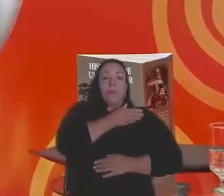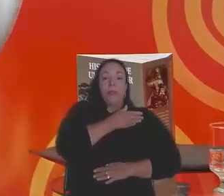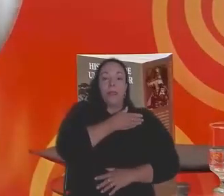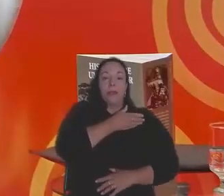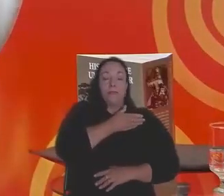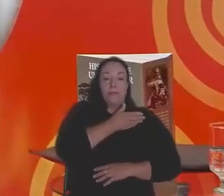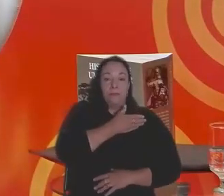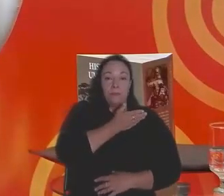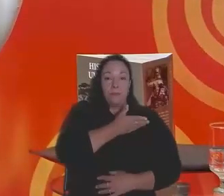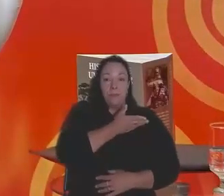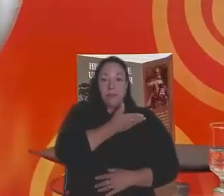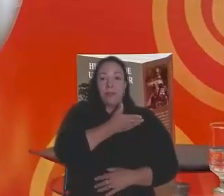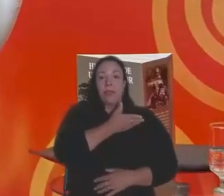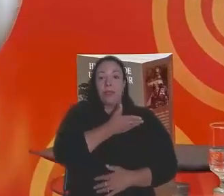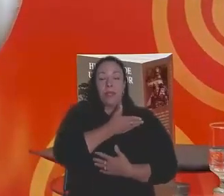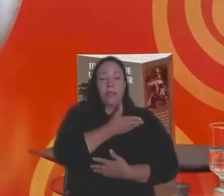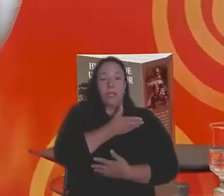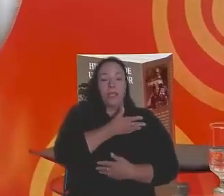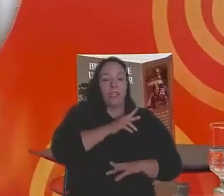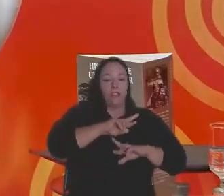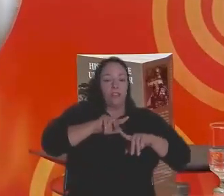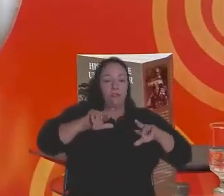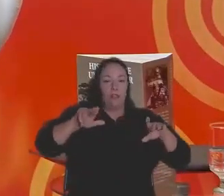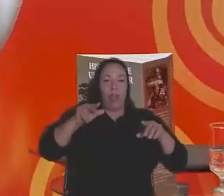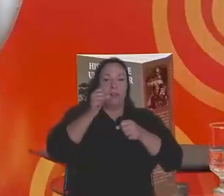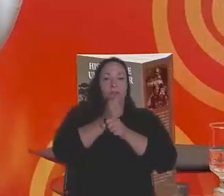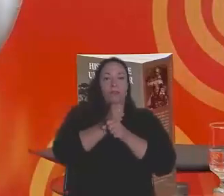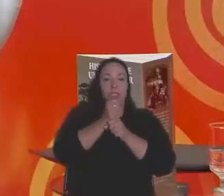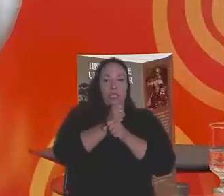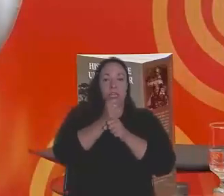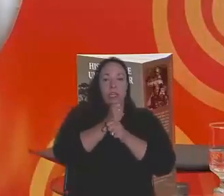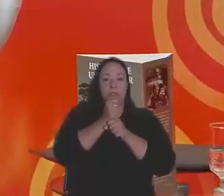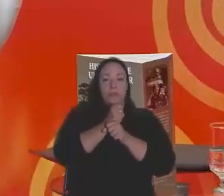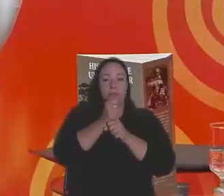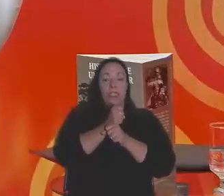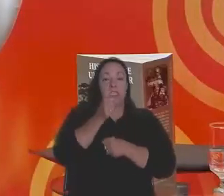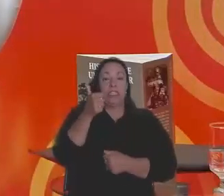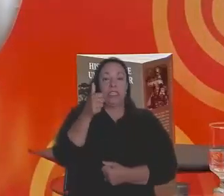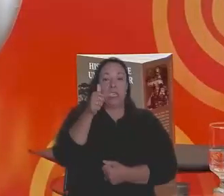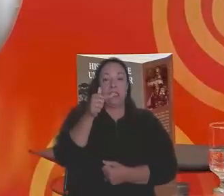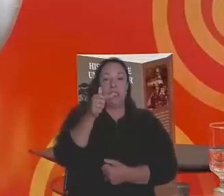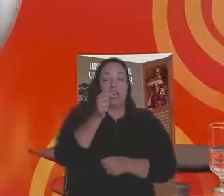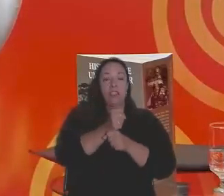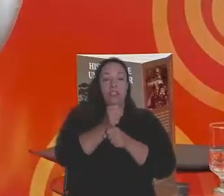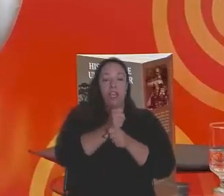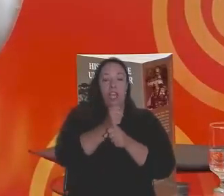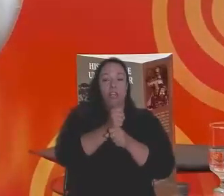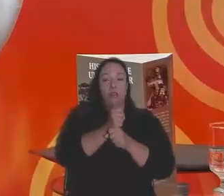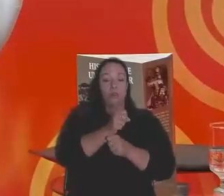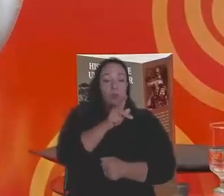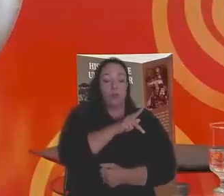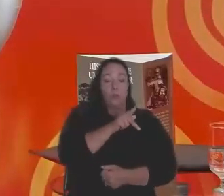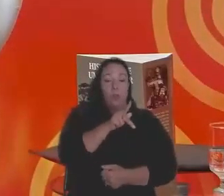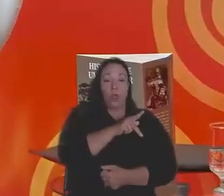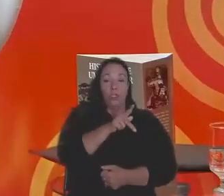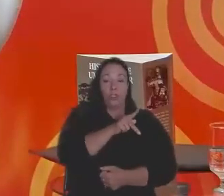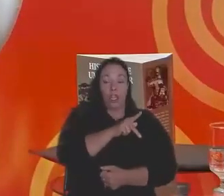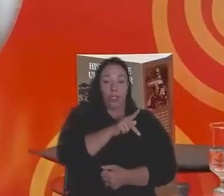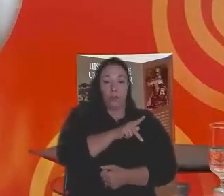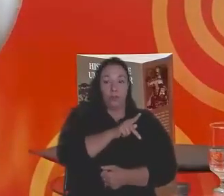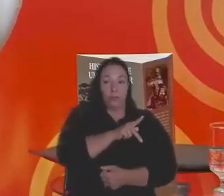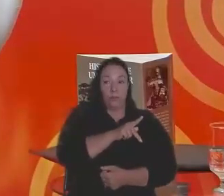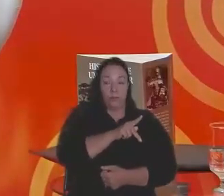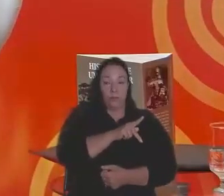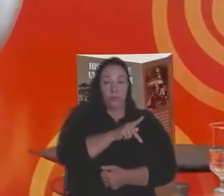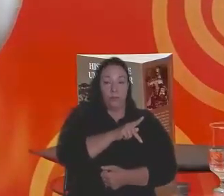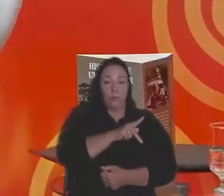tom. Ele traja camisa de mangas curtas branca e bermuda jeans. Leva no pescoço o crachá dos participantes do evento. Ao